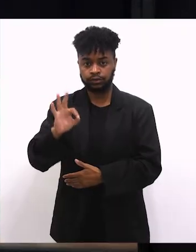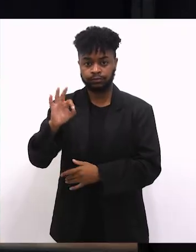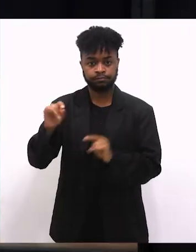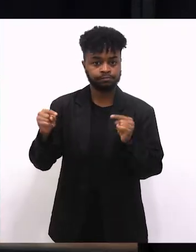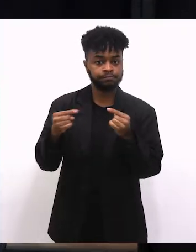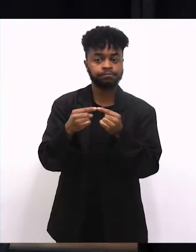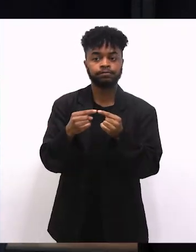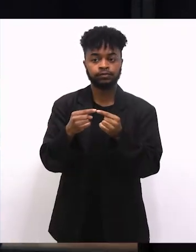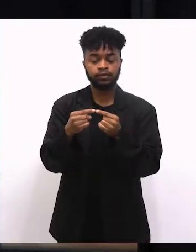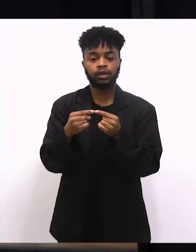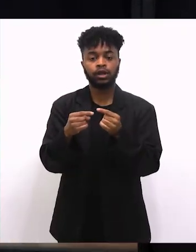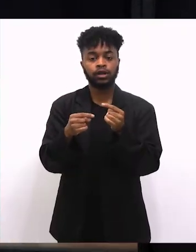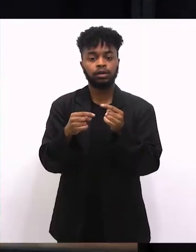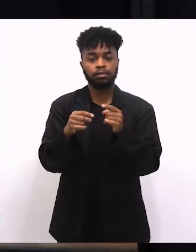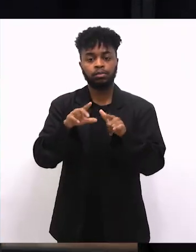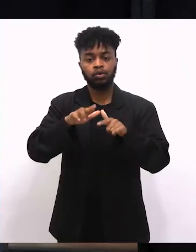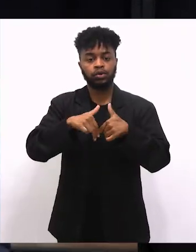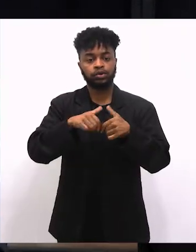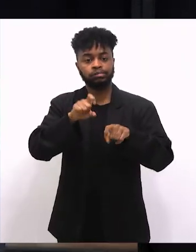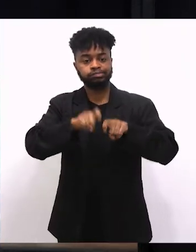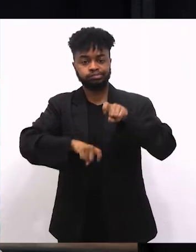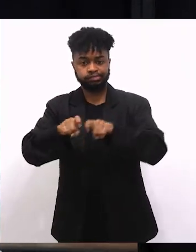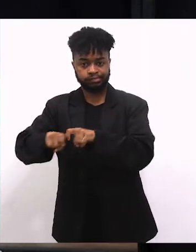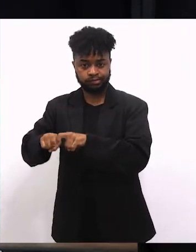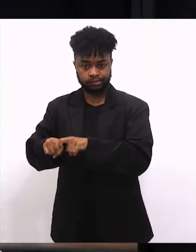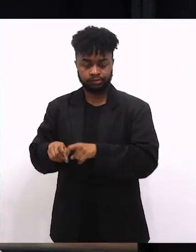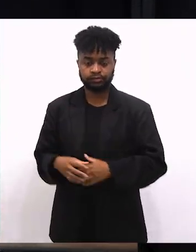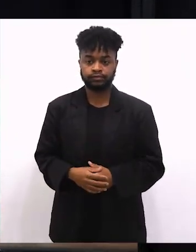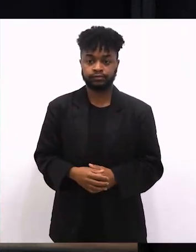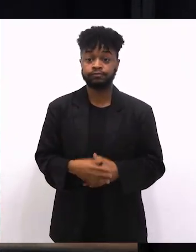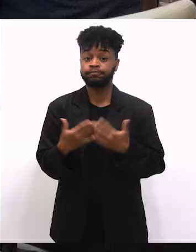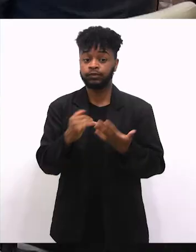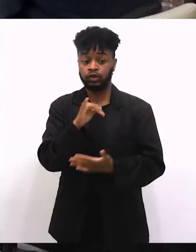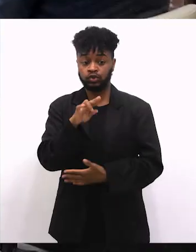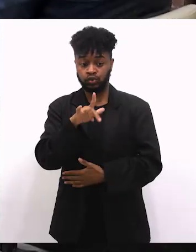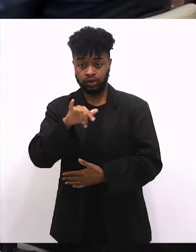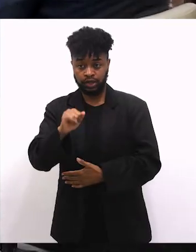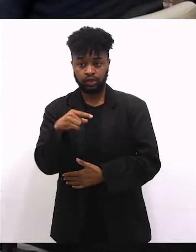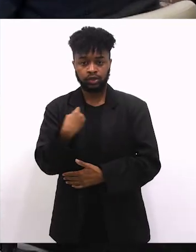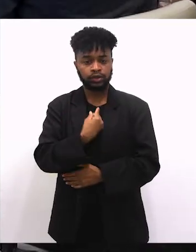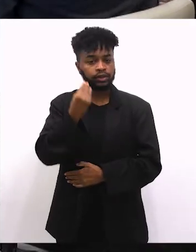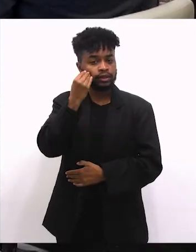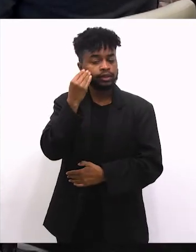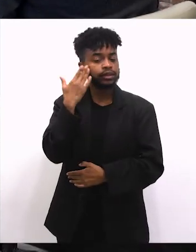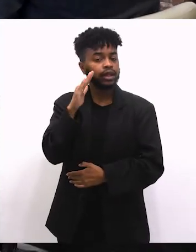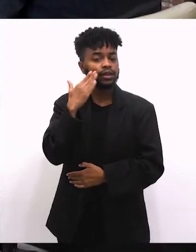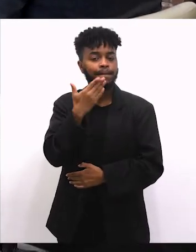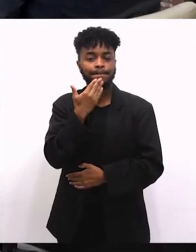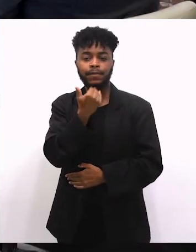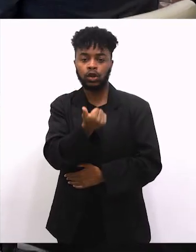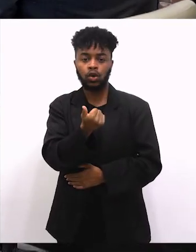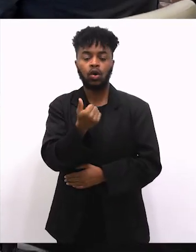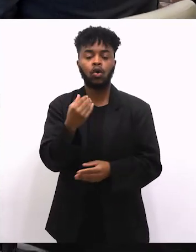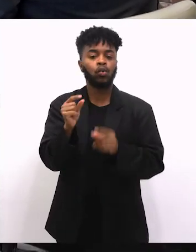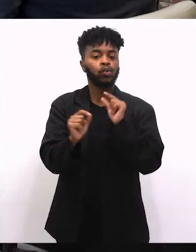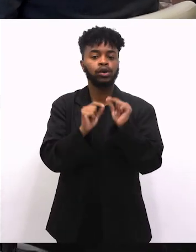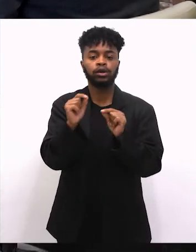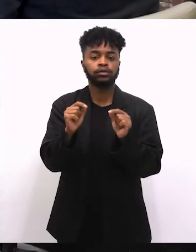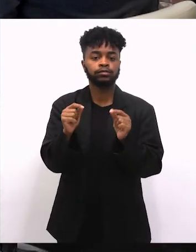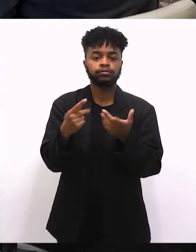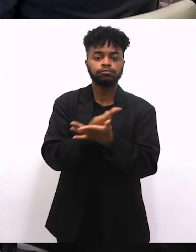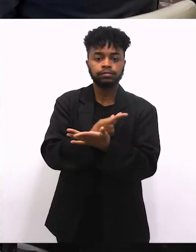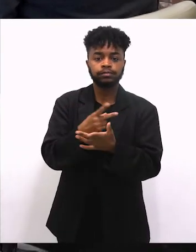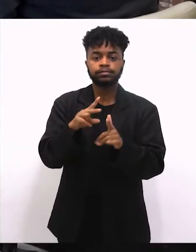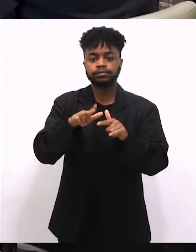85% provém da exploração sexual. Júlia, para a gente poder entender um pouco essa linha